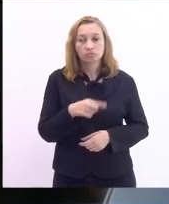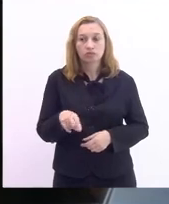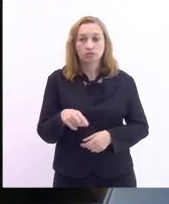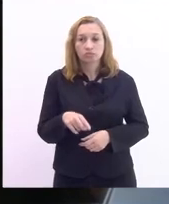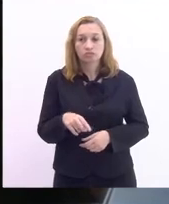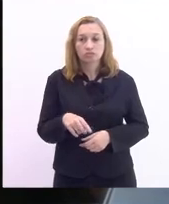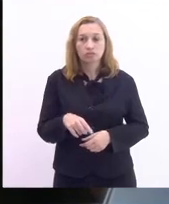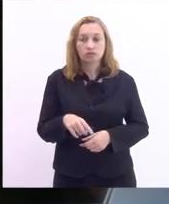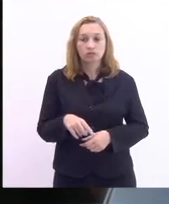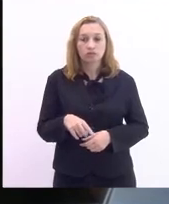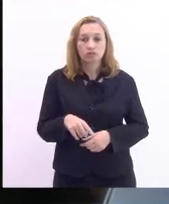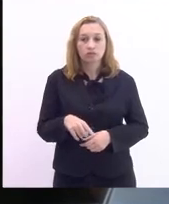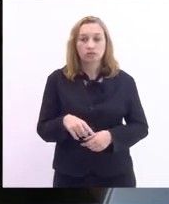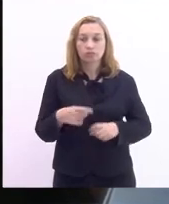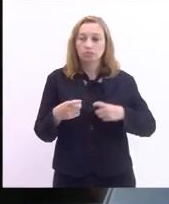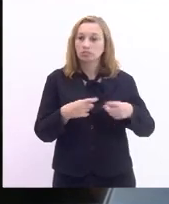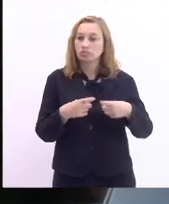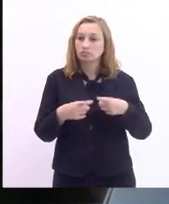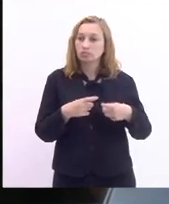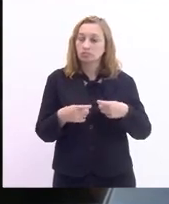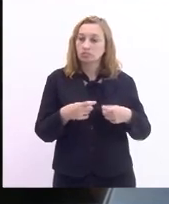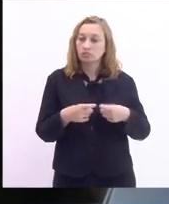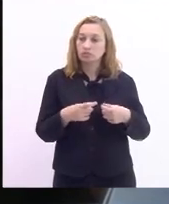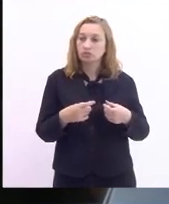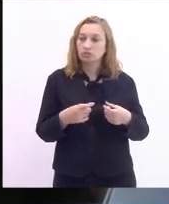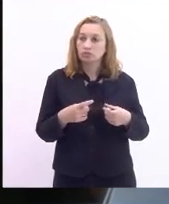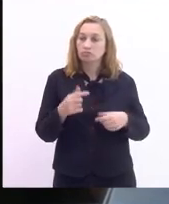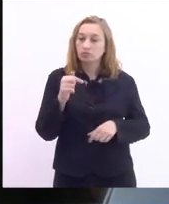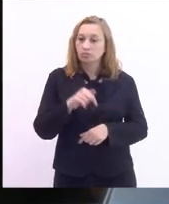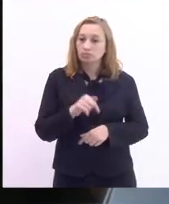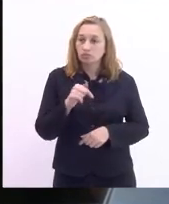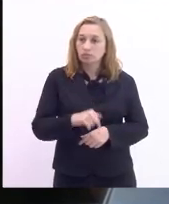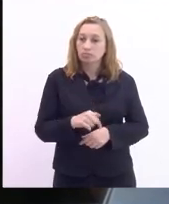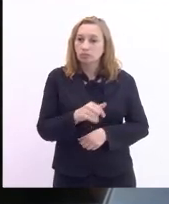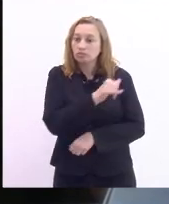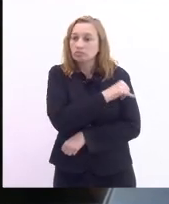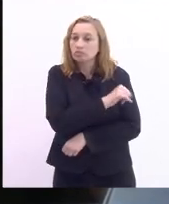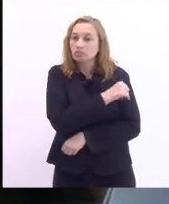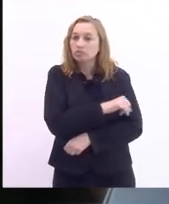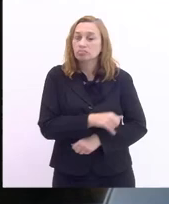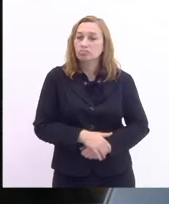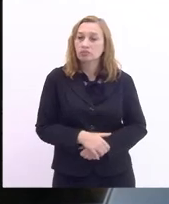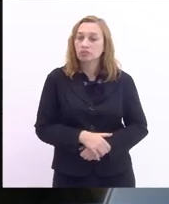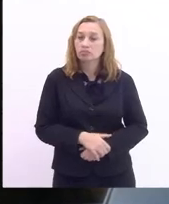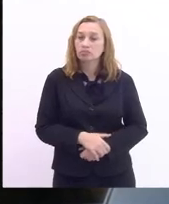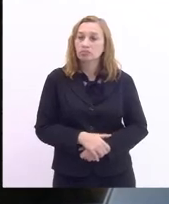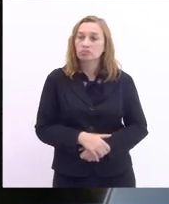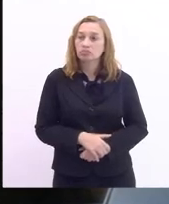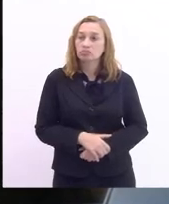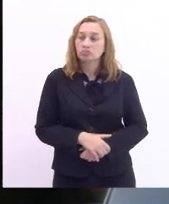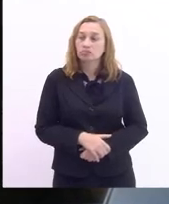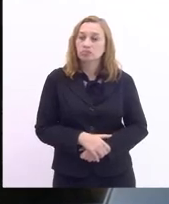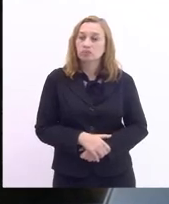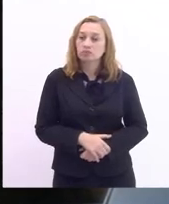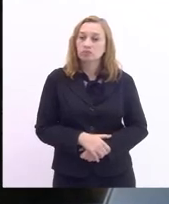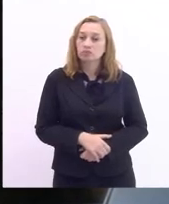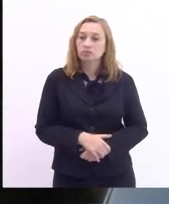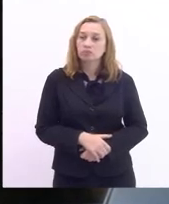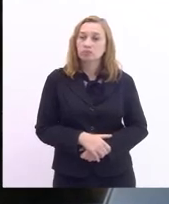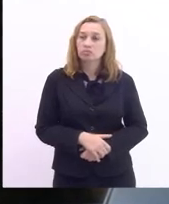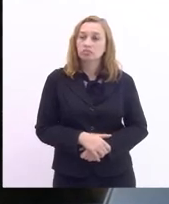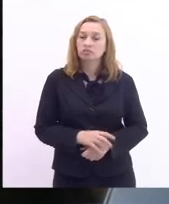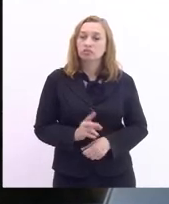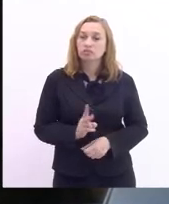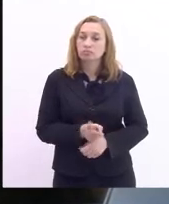alimenta uma guerra que foi travada aqui no Rio de Janeiro e da munição para que